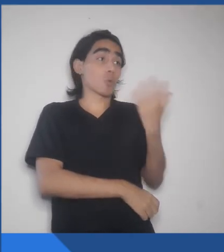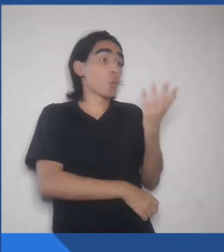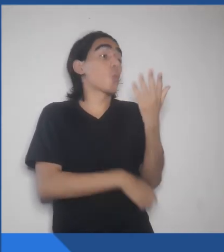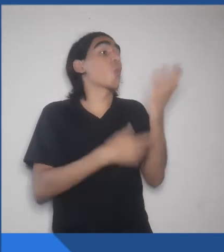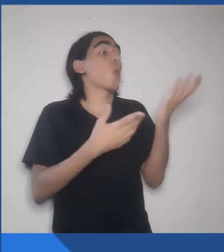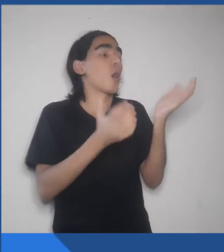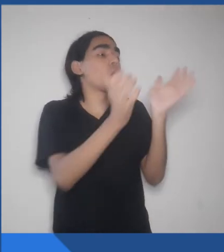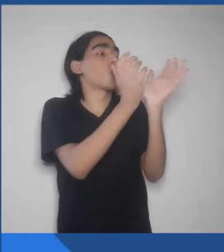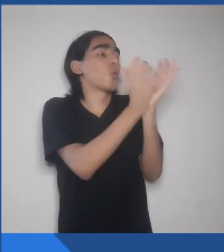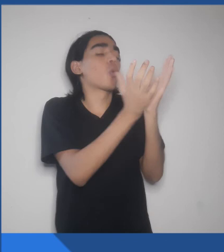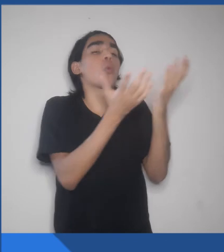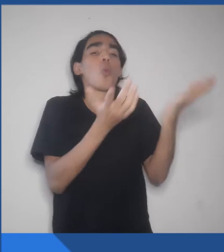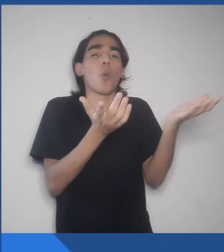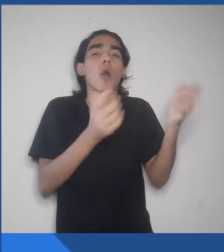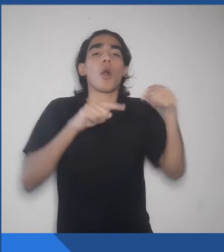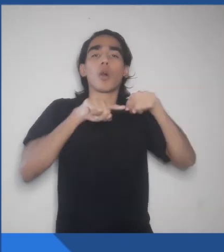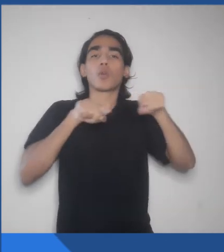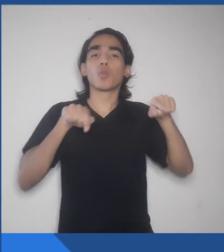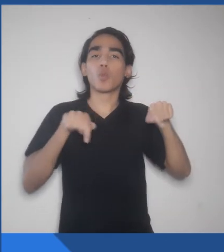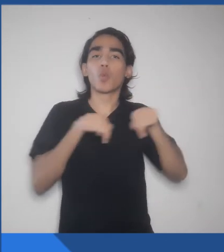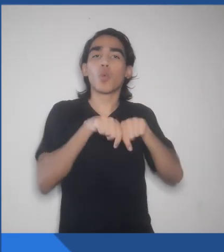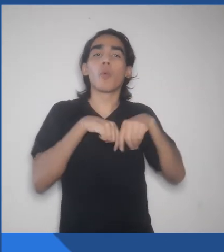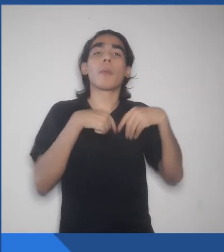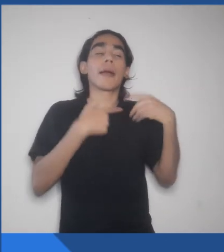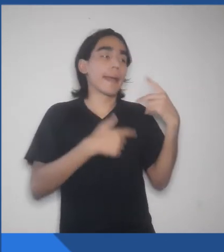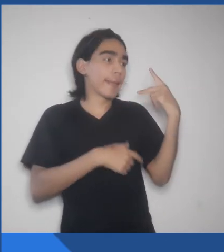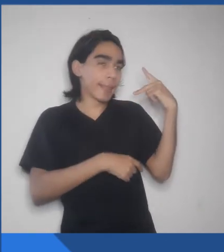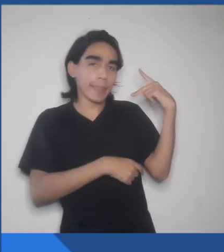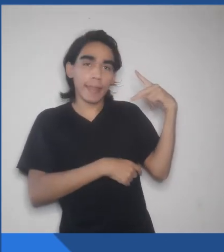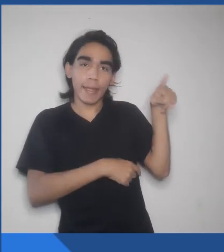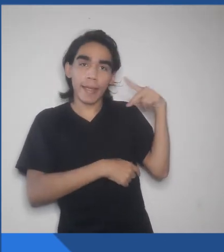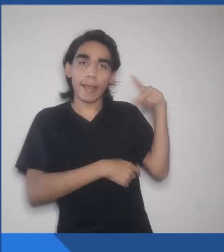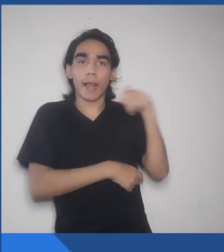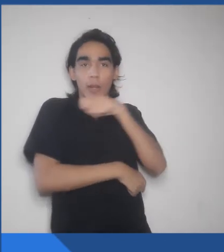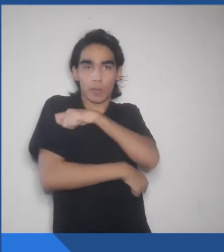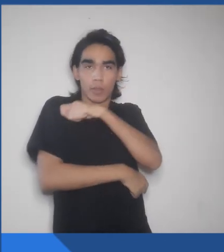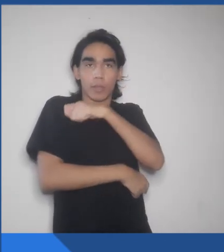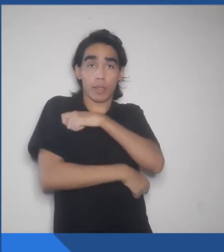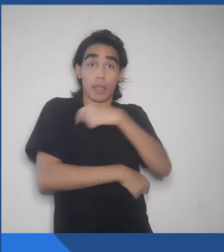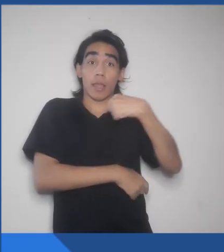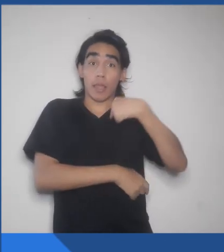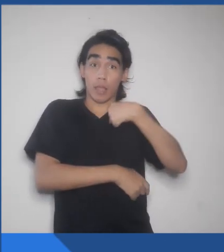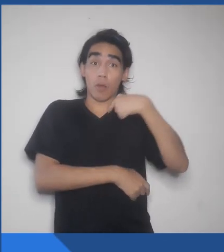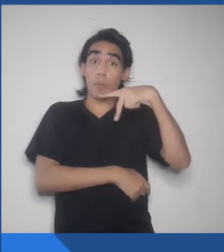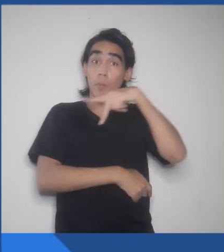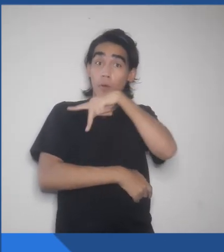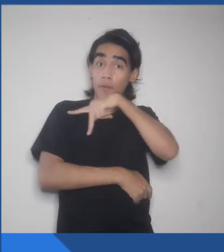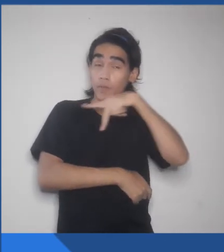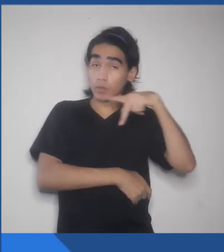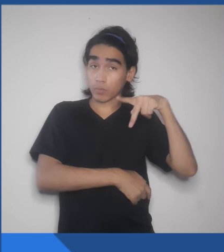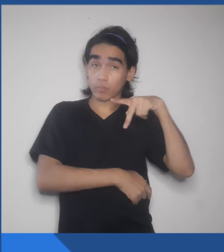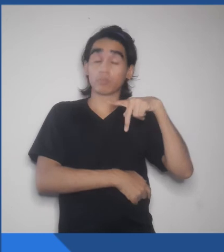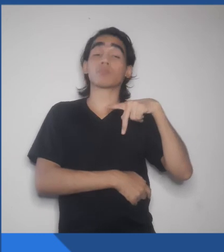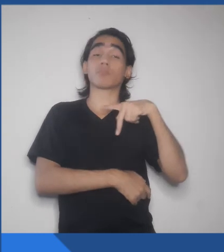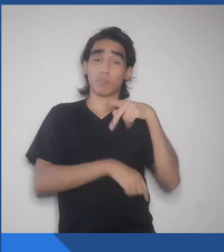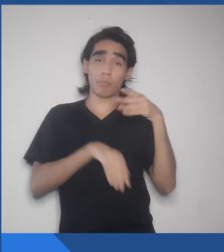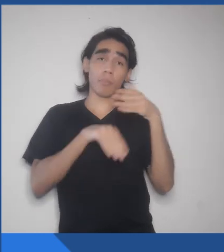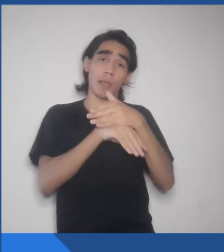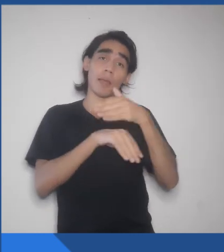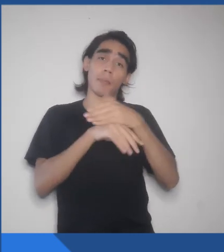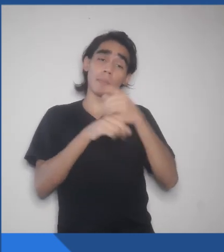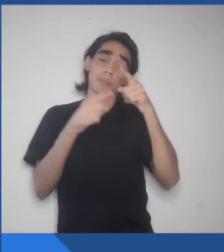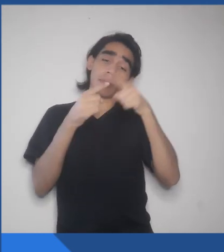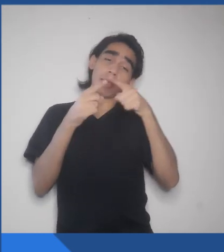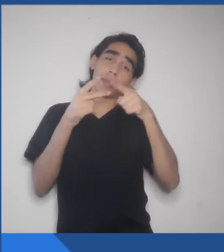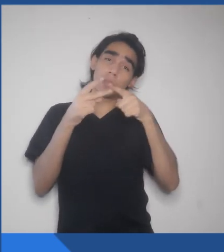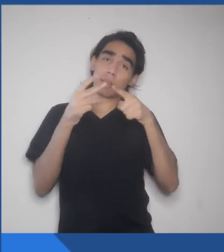grupos, as turmas em que os estudantes fazem parte. E eu, como professor, faço parte de 3